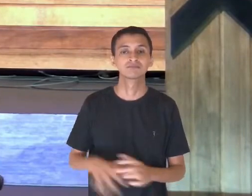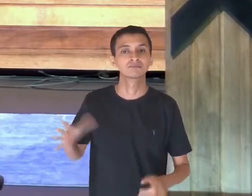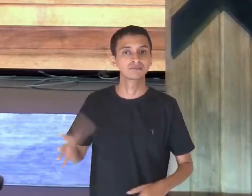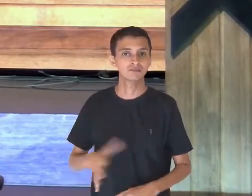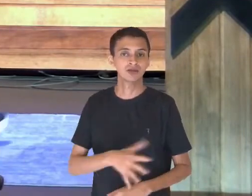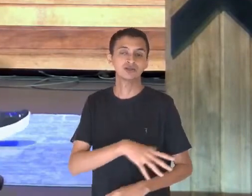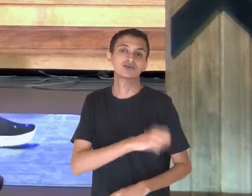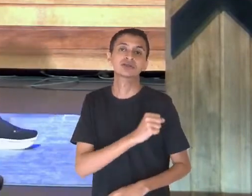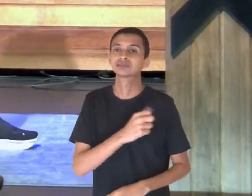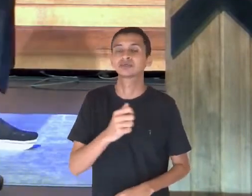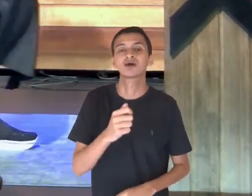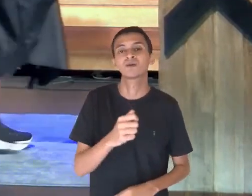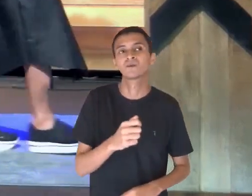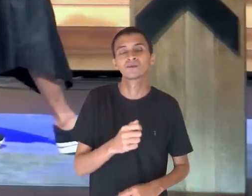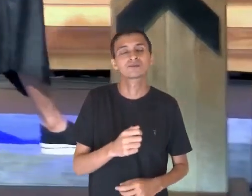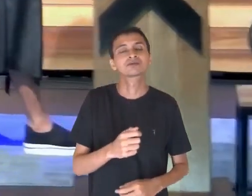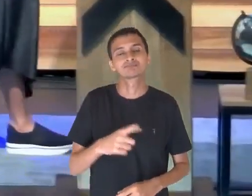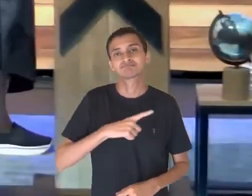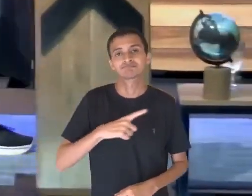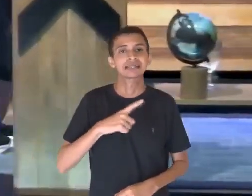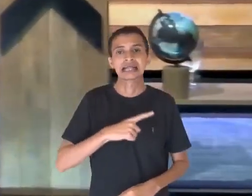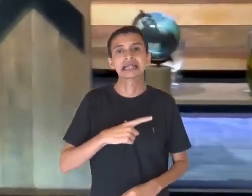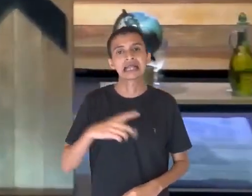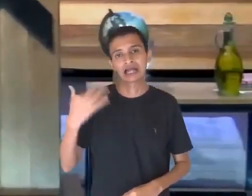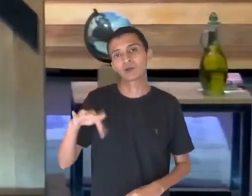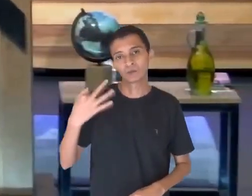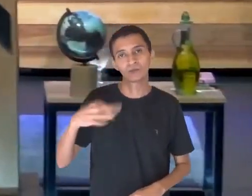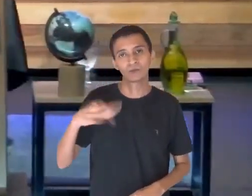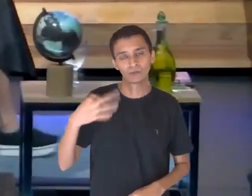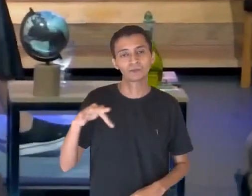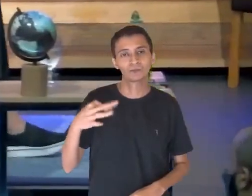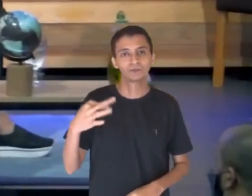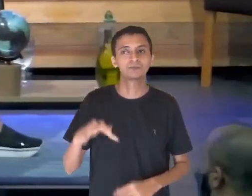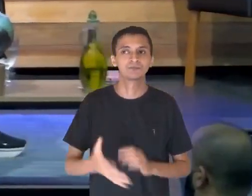Adoração sem dor? Não existe.